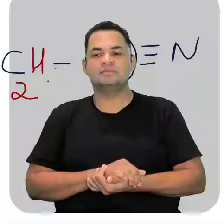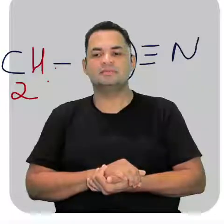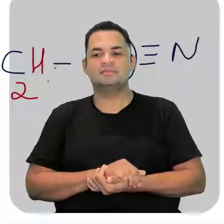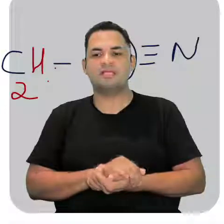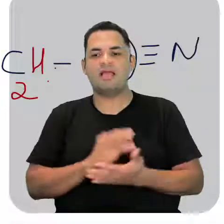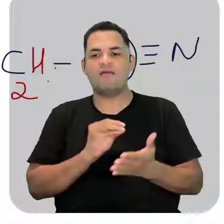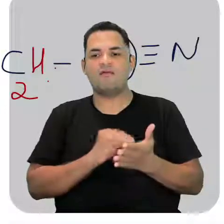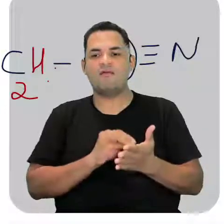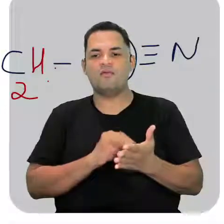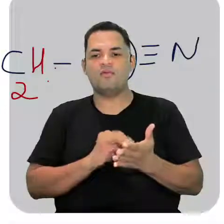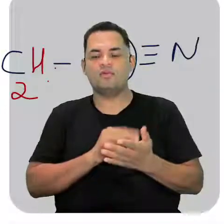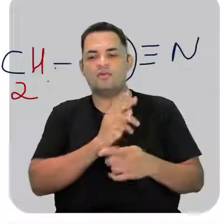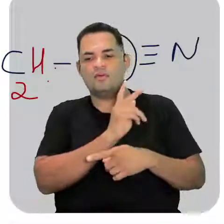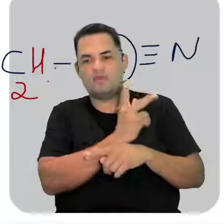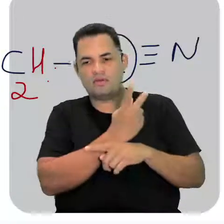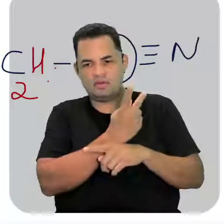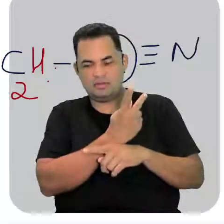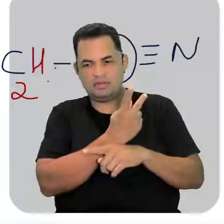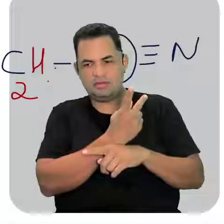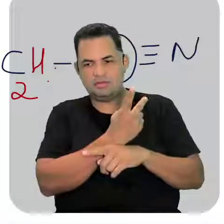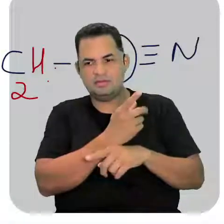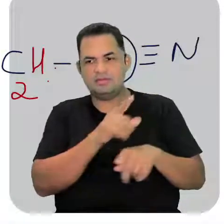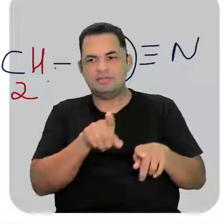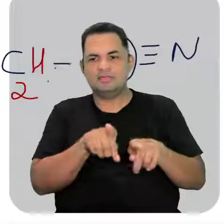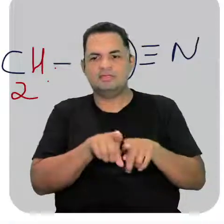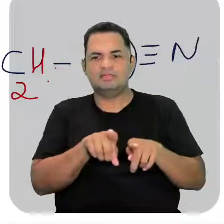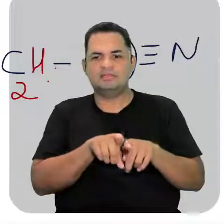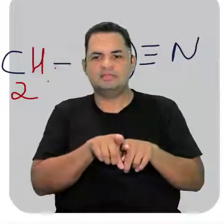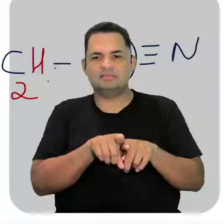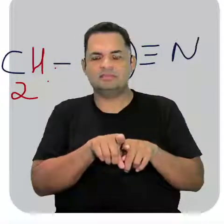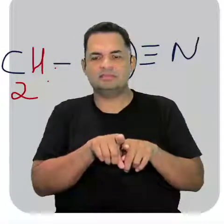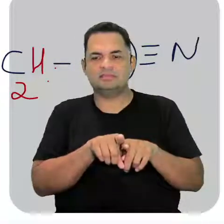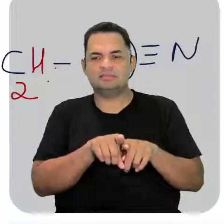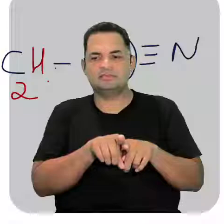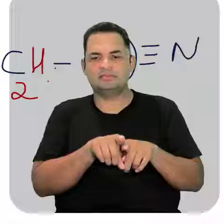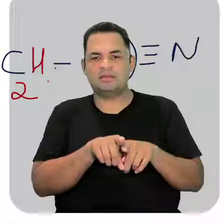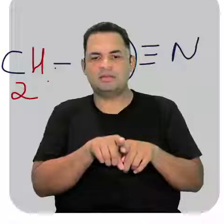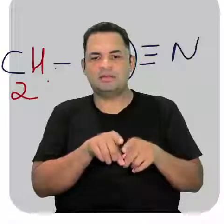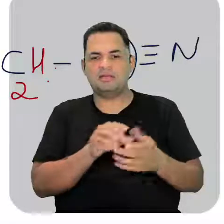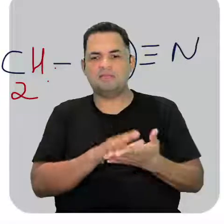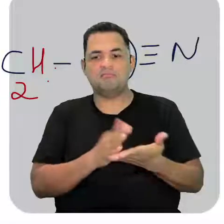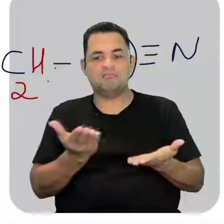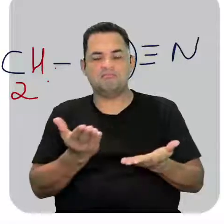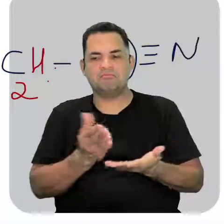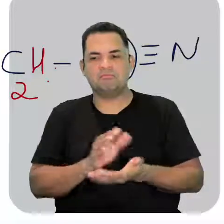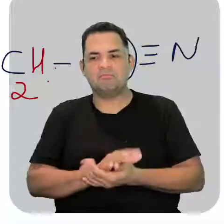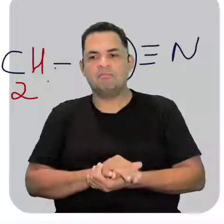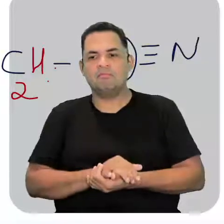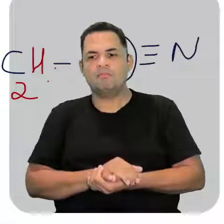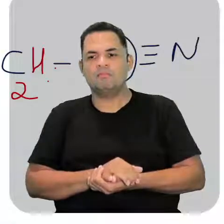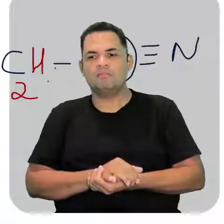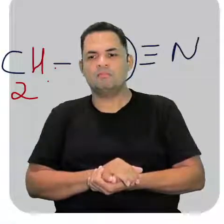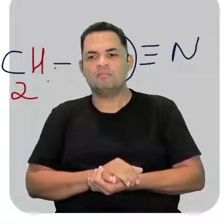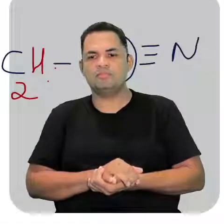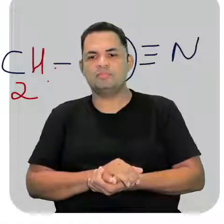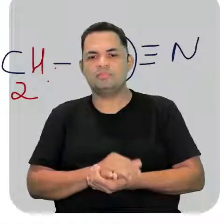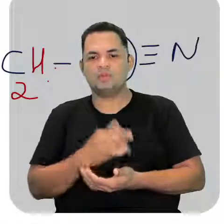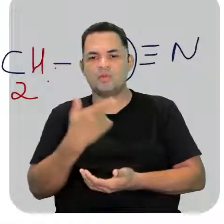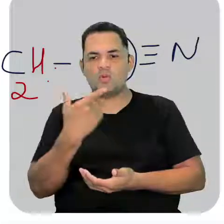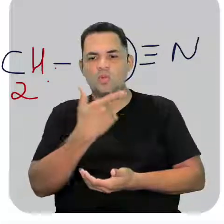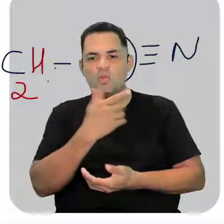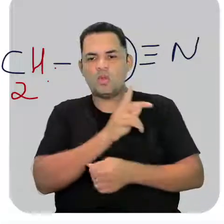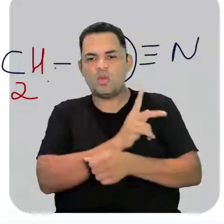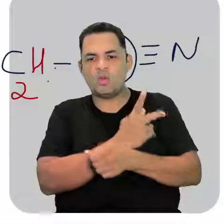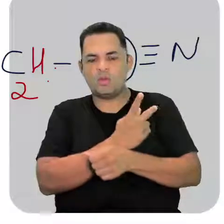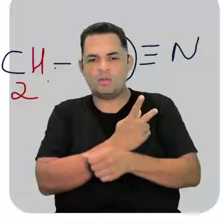fica faltando hidrogênio e na nossa fórmula molecular, que são 3, fica sobrando. Então, os 2 hidrogênios